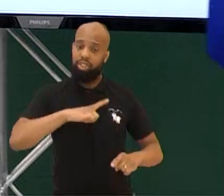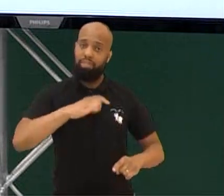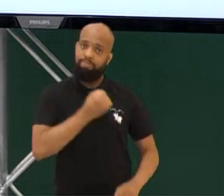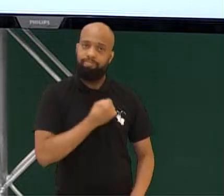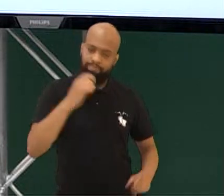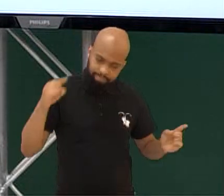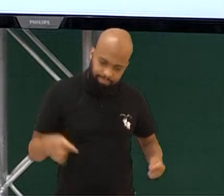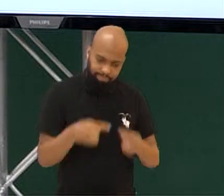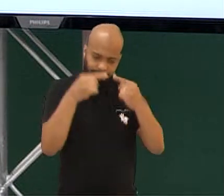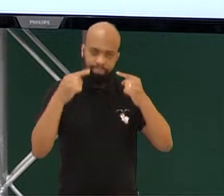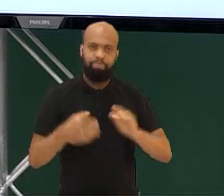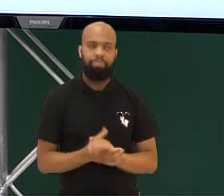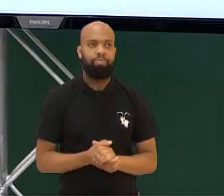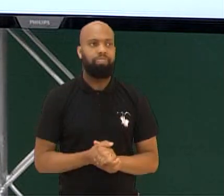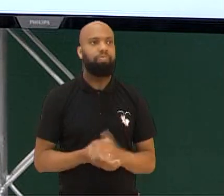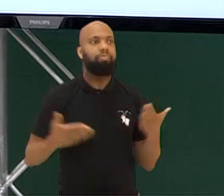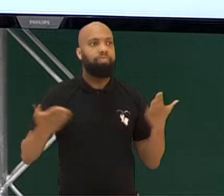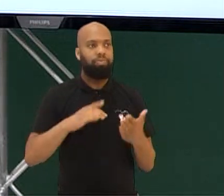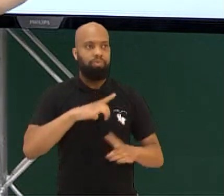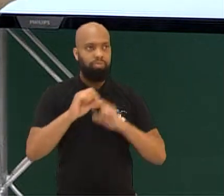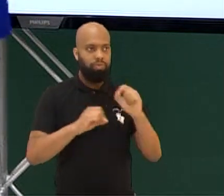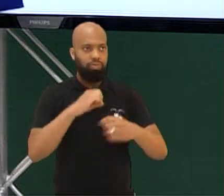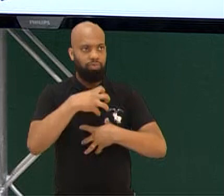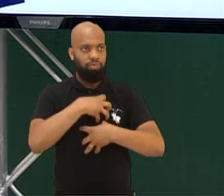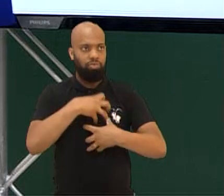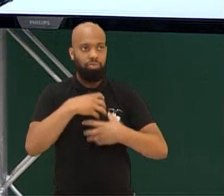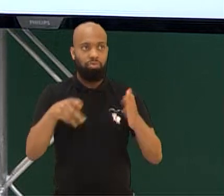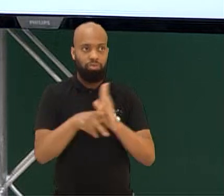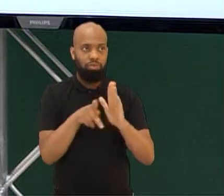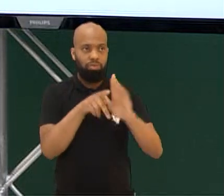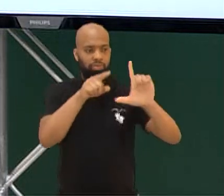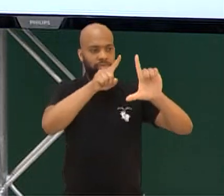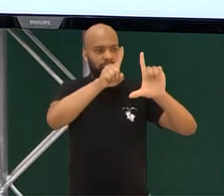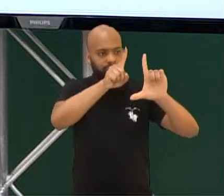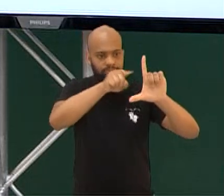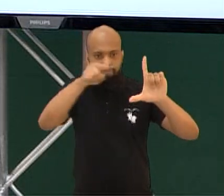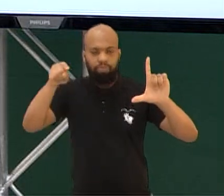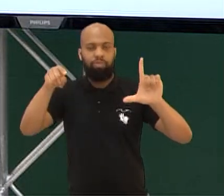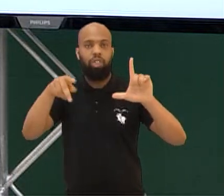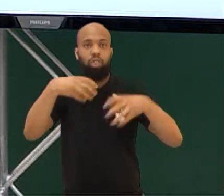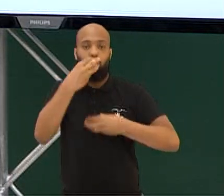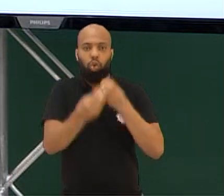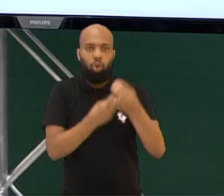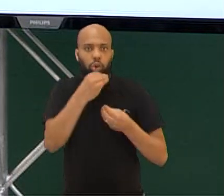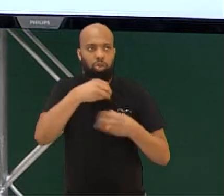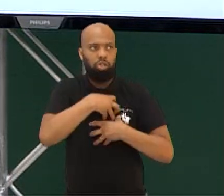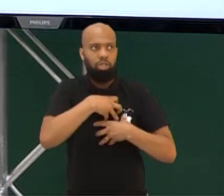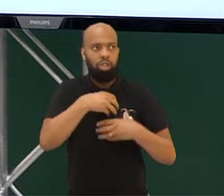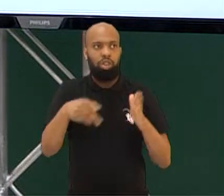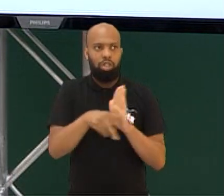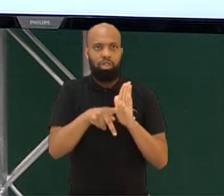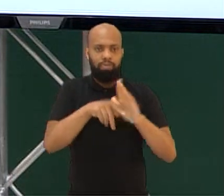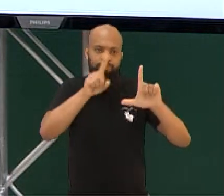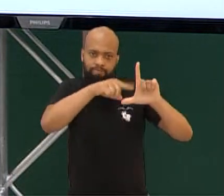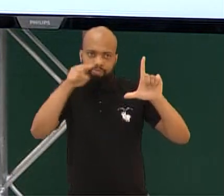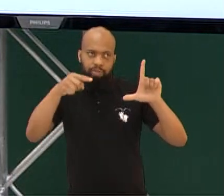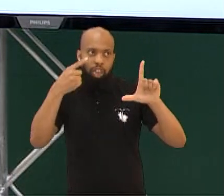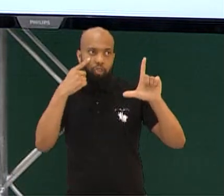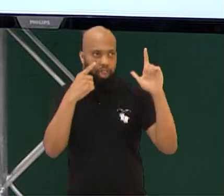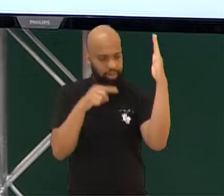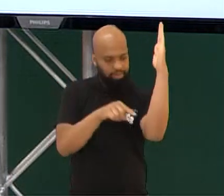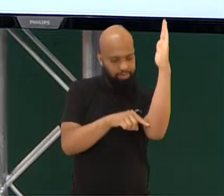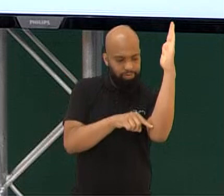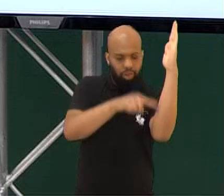tá? Aqui a gente colocou o desenho do gráfico desse seno para que você